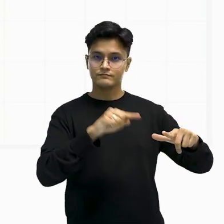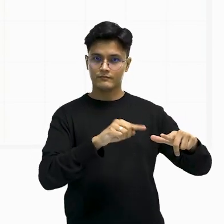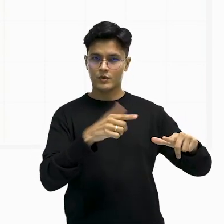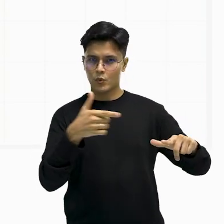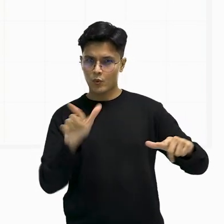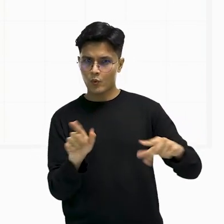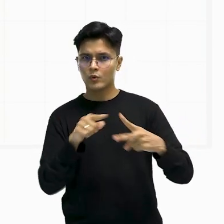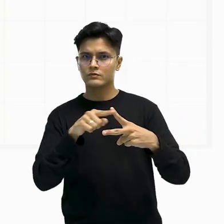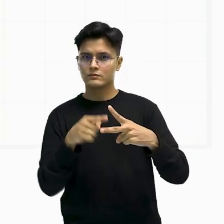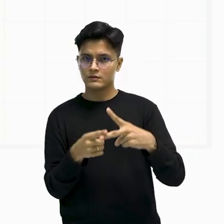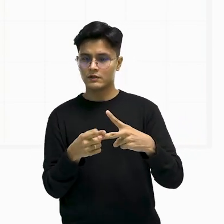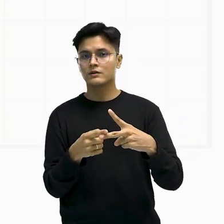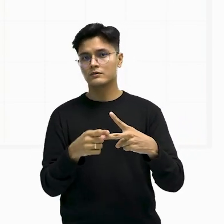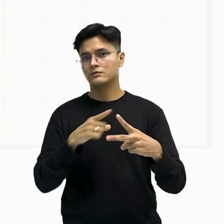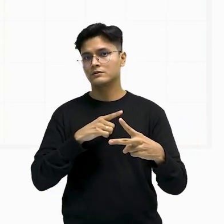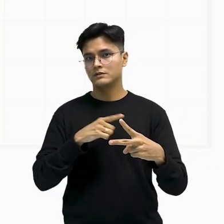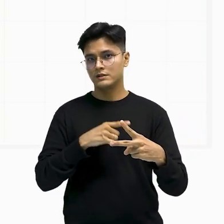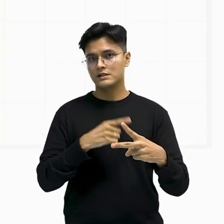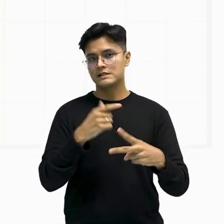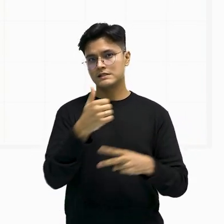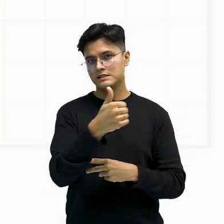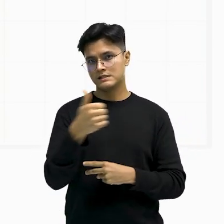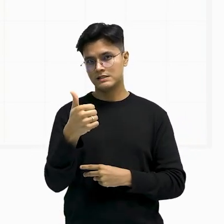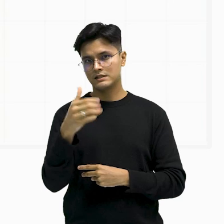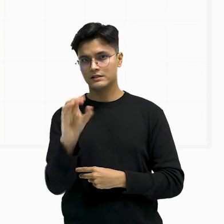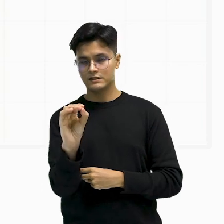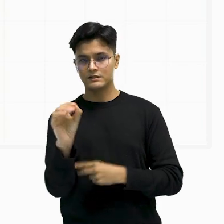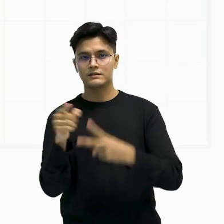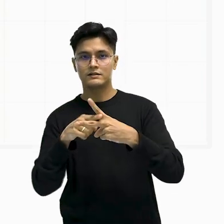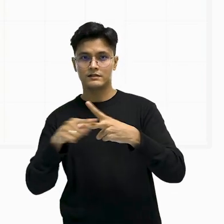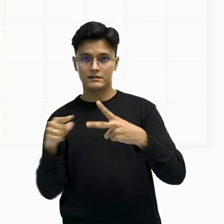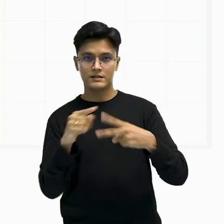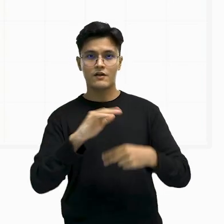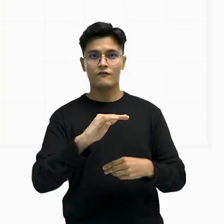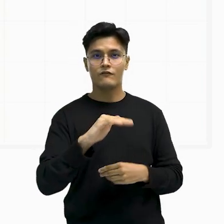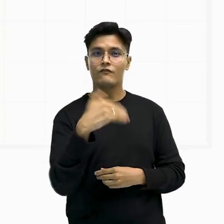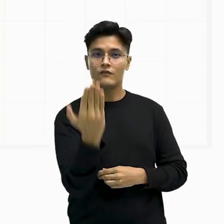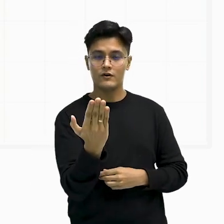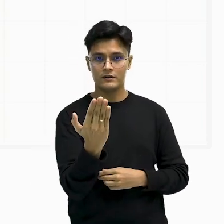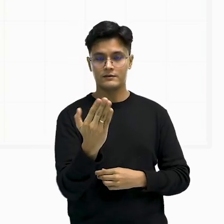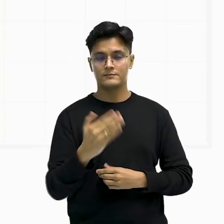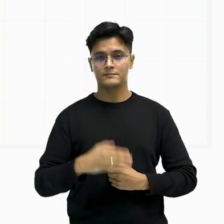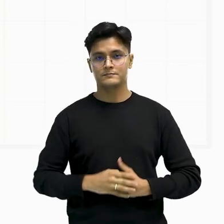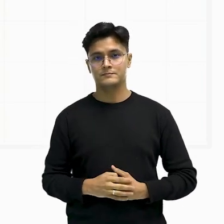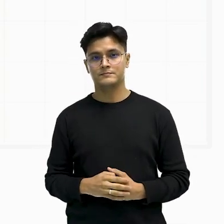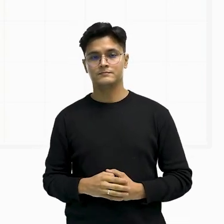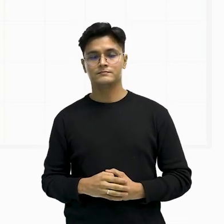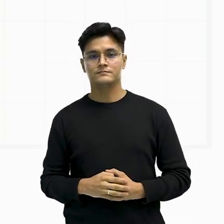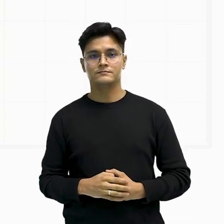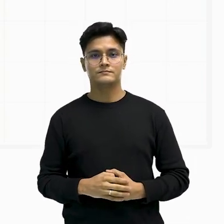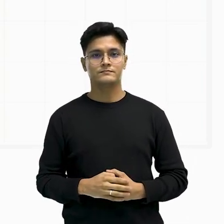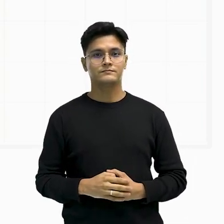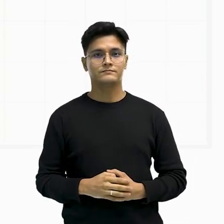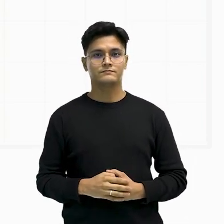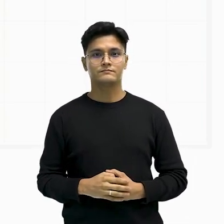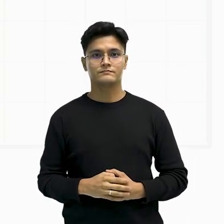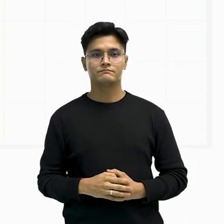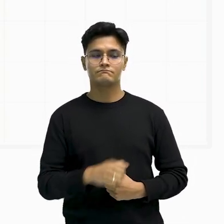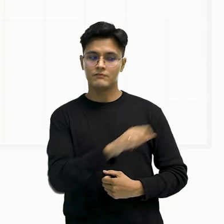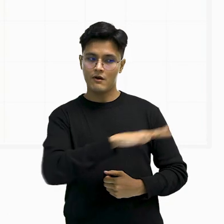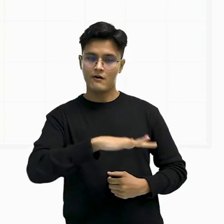ângulo mede 110 graus na parte externa dessa